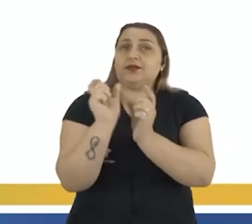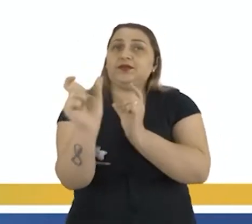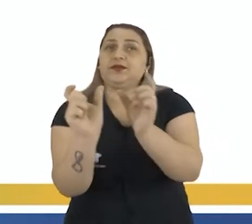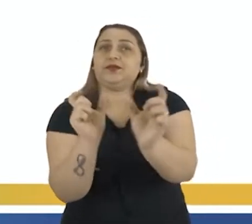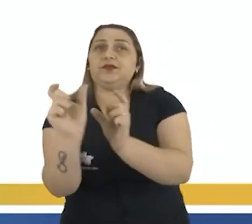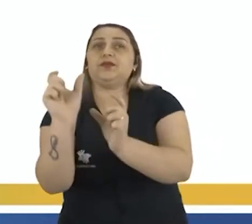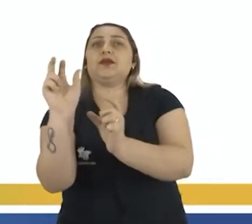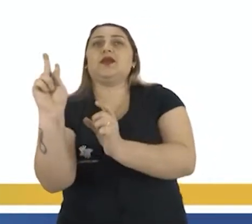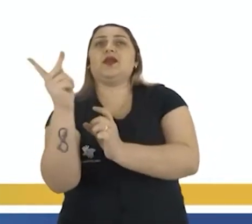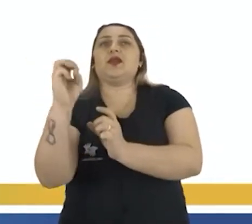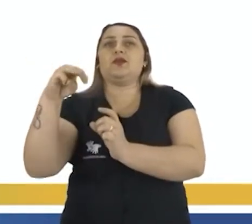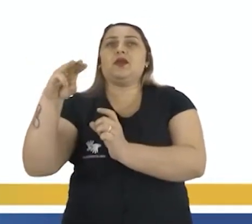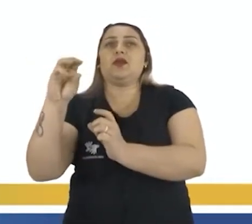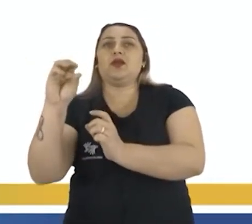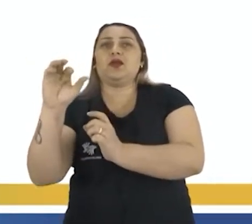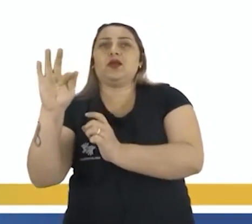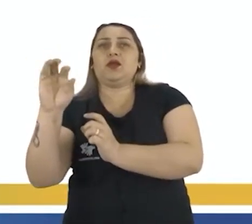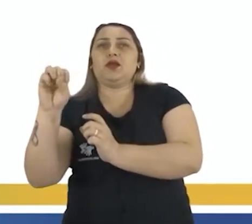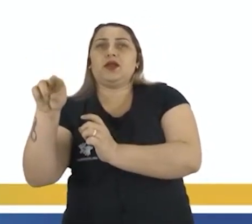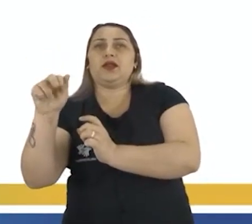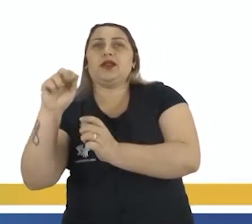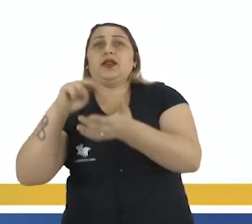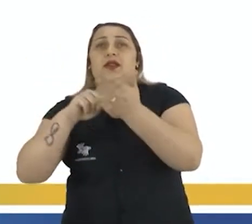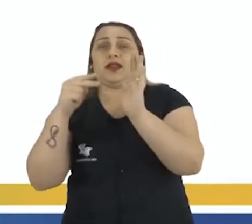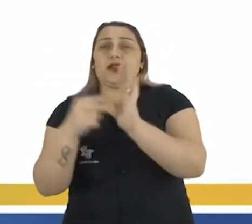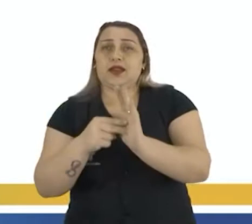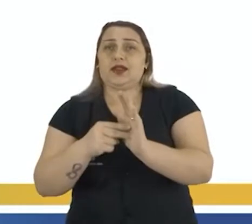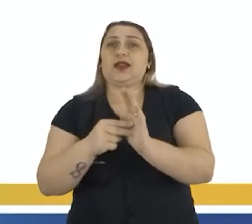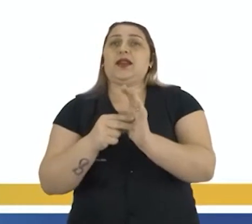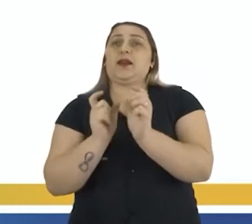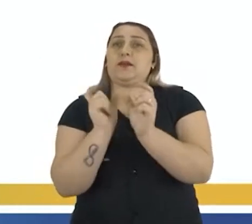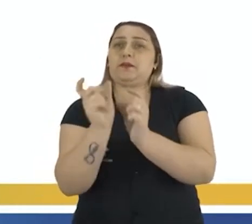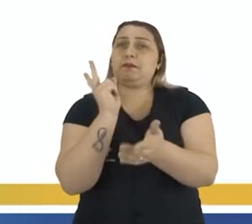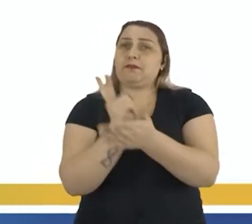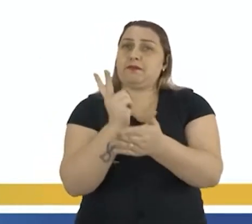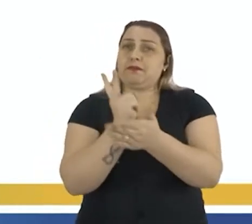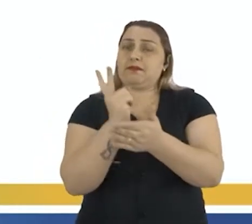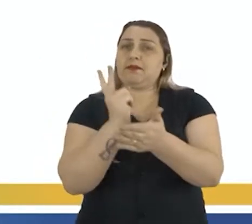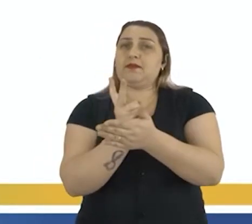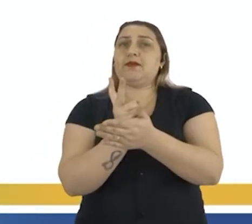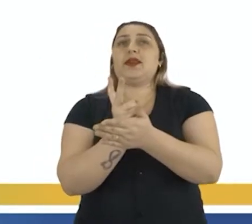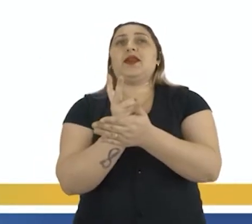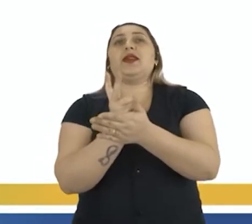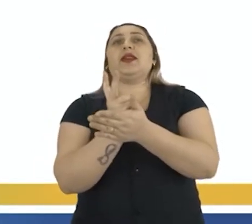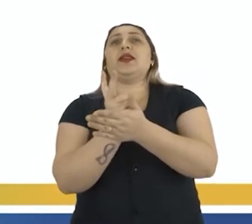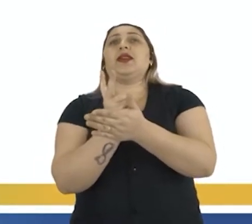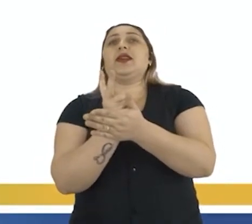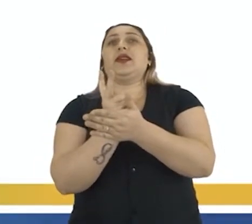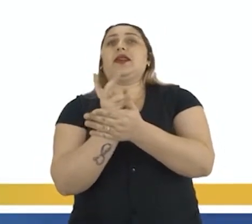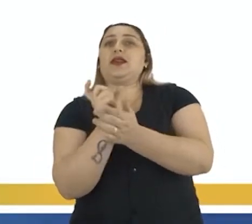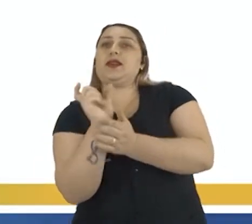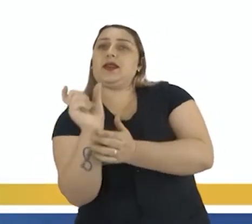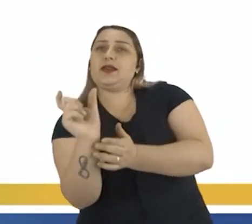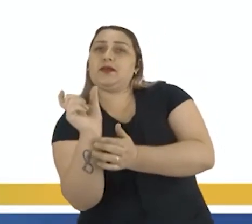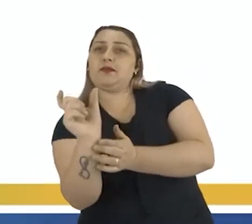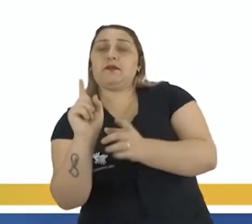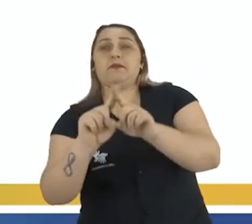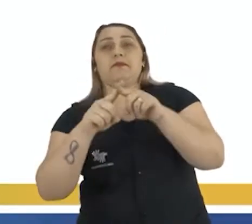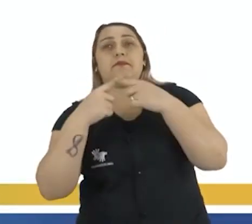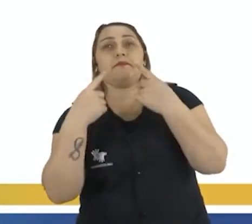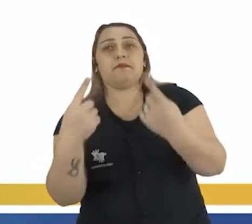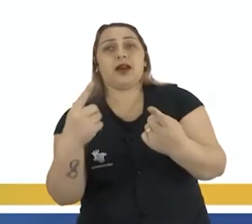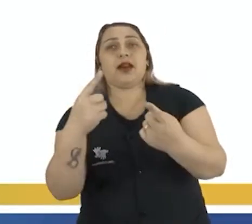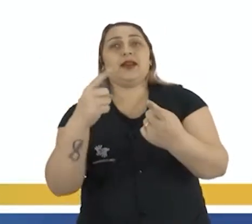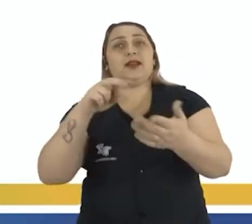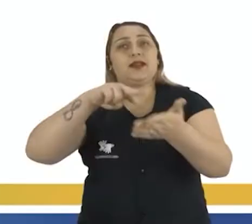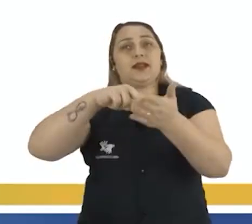palavras homófonas são aquelas que apresentam a mesma pronúncia, porém apresentam significado diferente, como